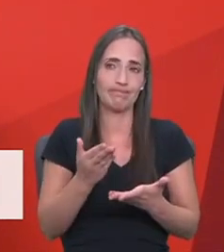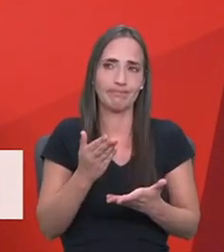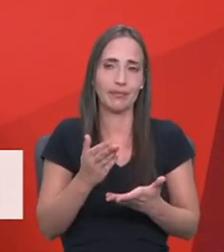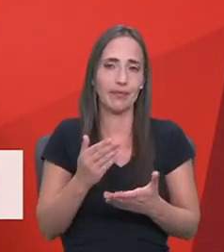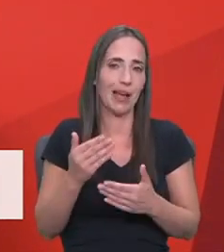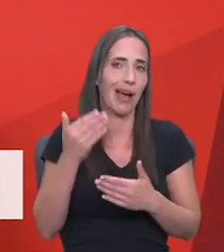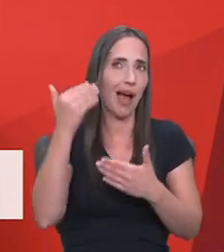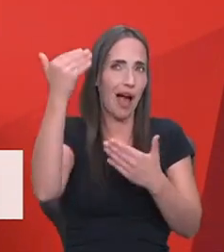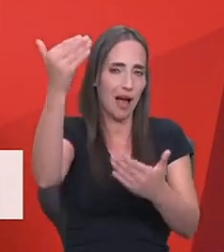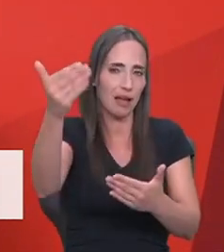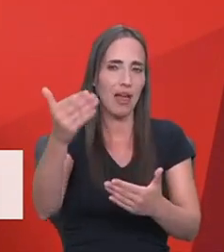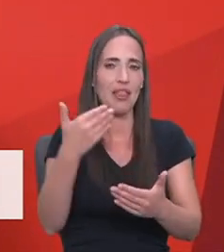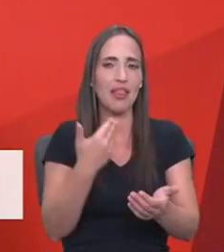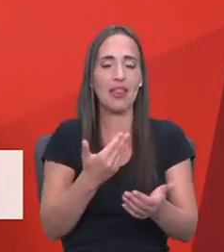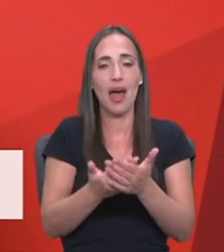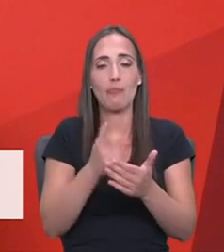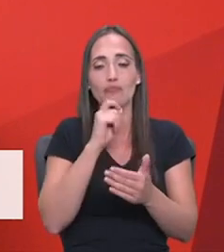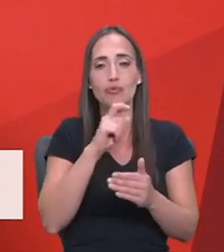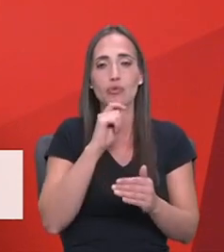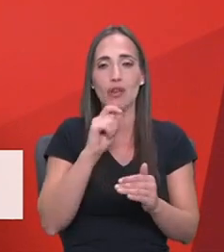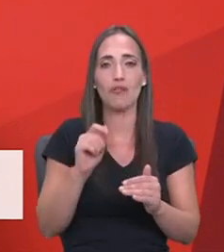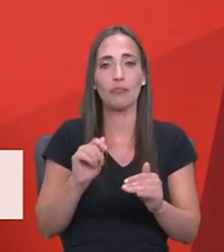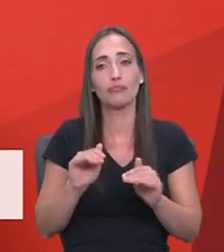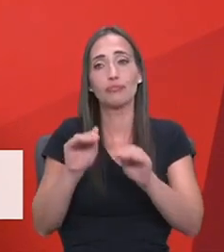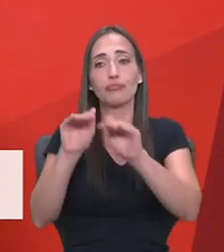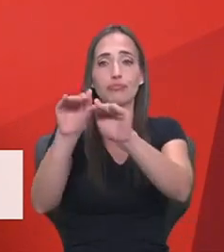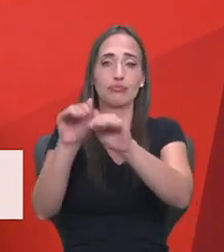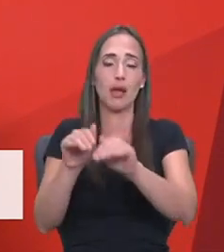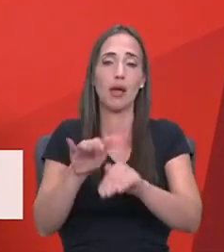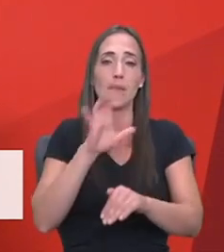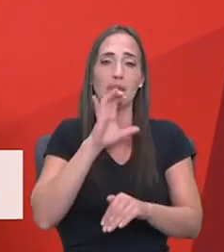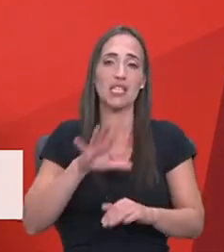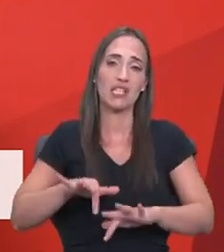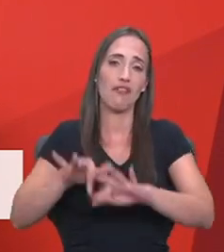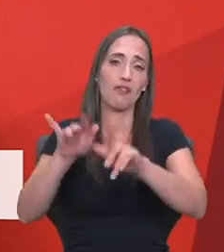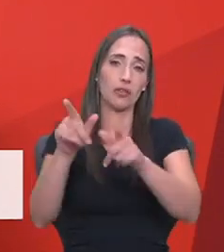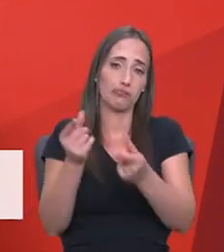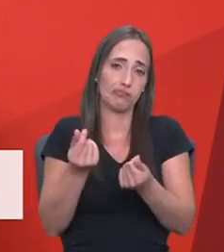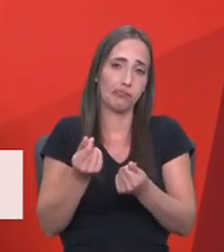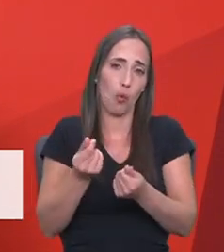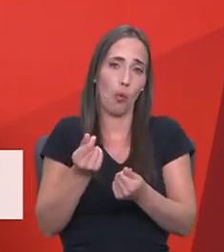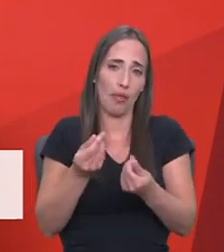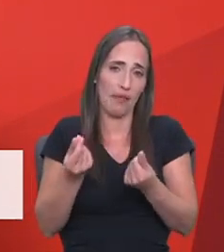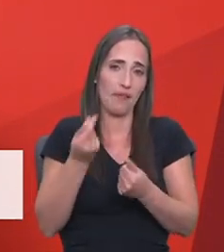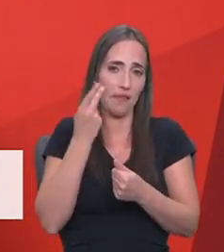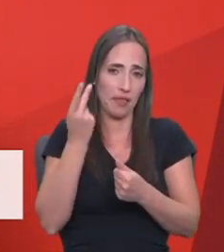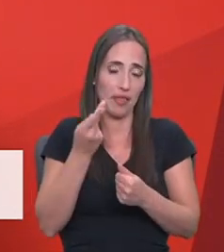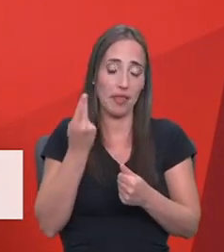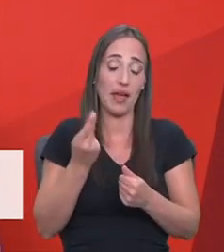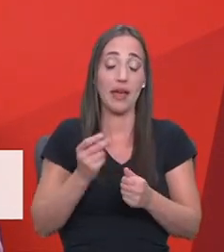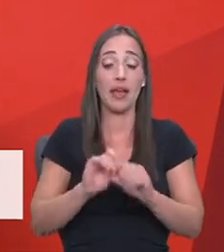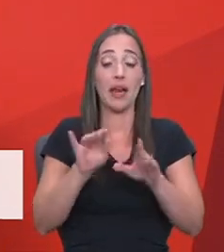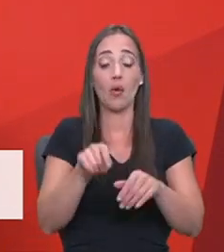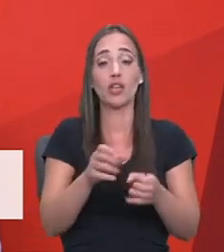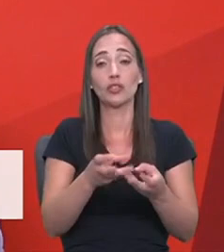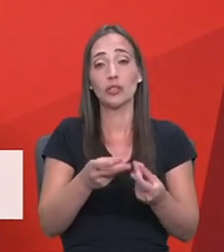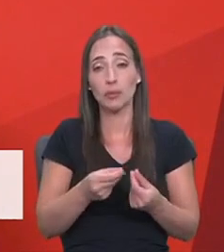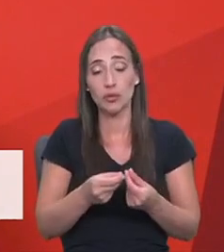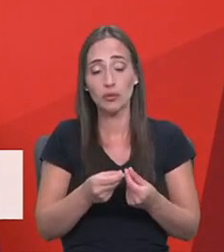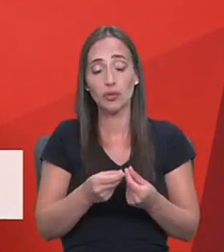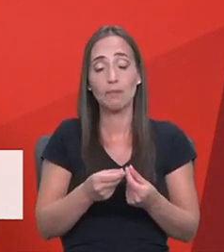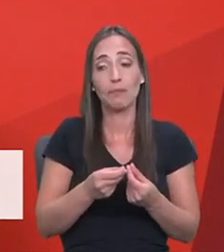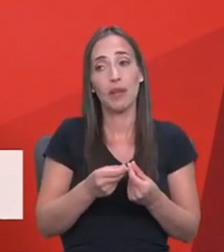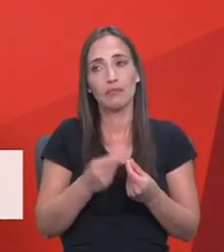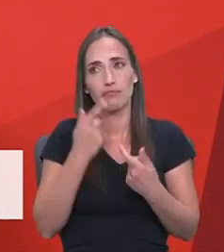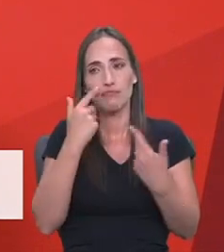aproximar dos níveis de vida dos países mais desenvolvidos eh e tipicamente obviamente estes orçamentos tendem a ter um pelo menos do ponto de vista